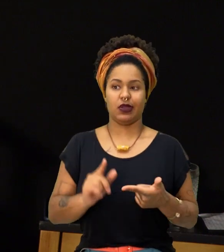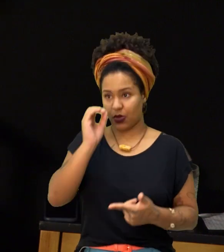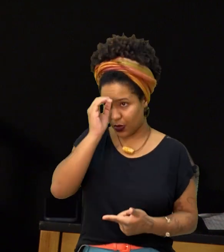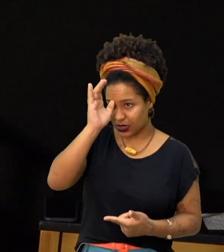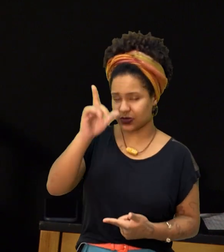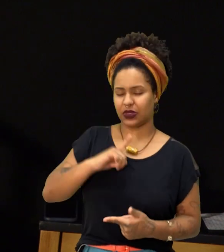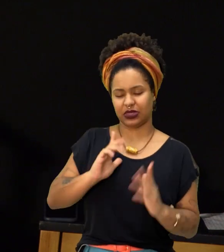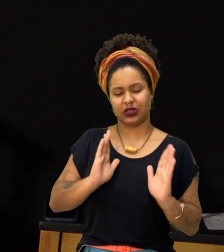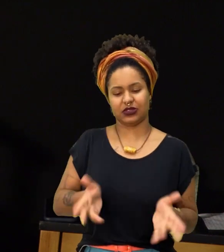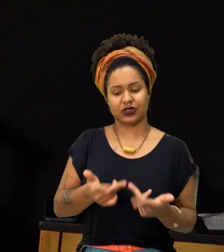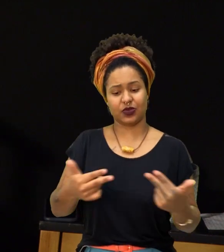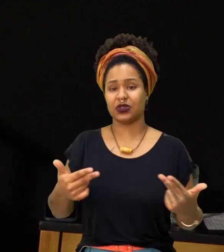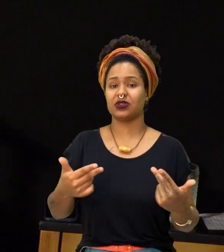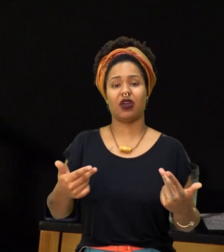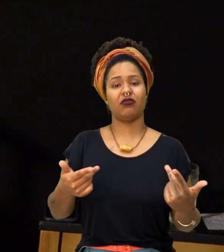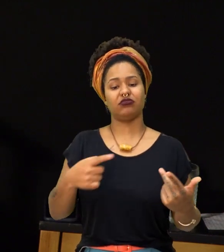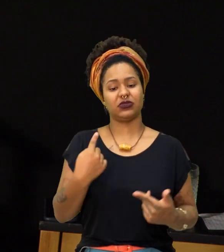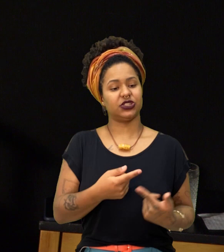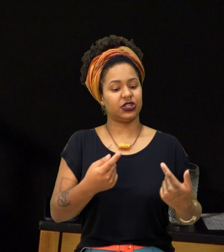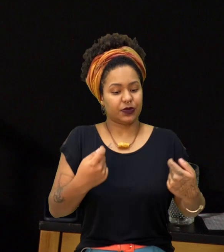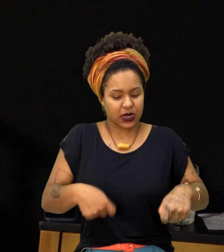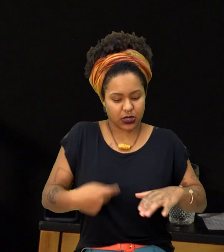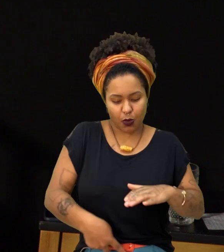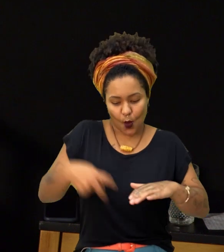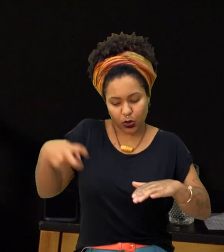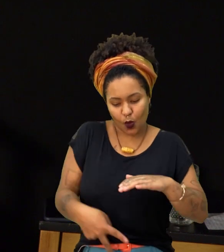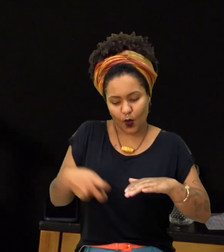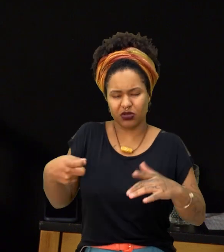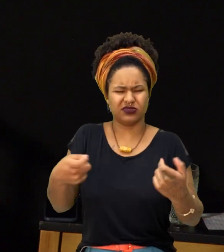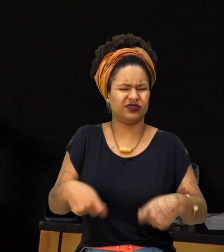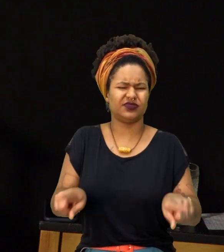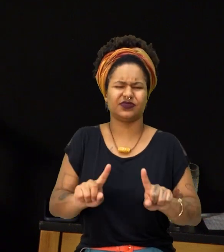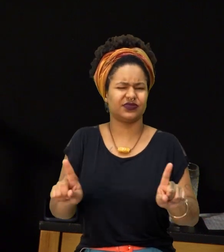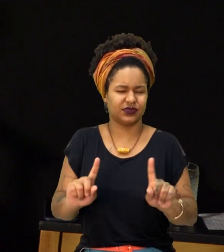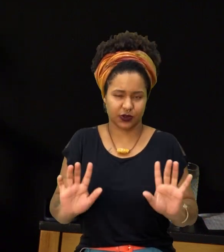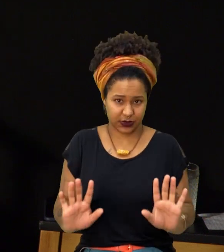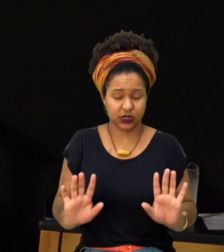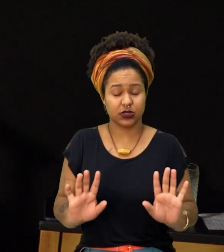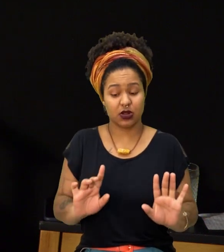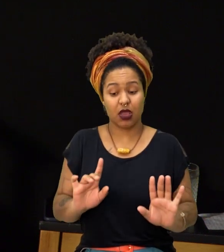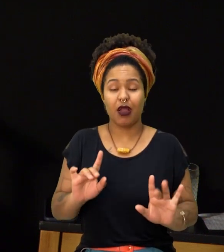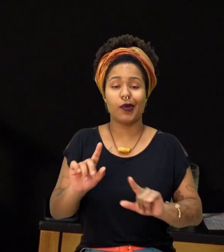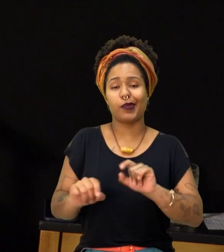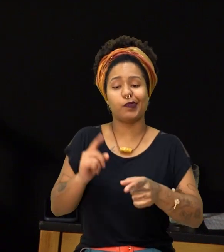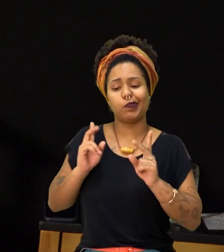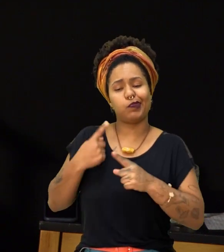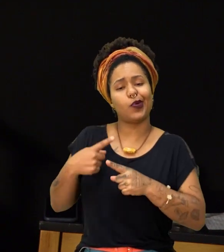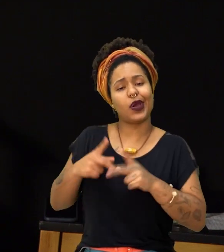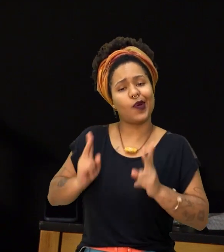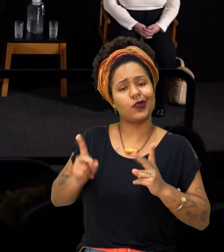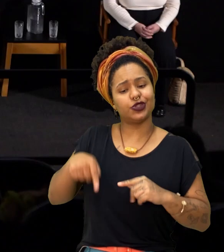necessário para não depender dos fósseis. Eu acho que o que amarra, na verdade, são coisas de natureza,